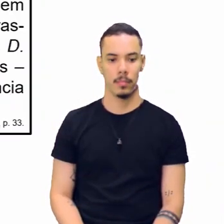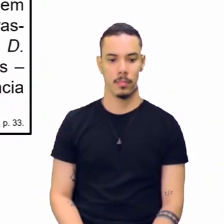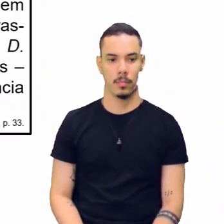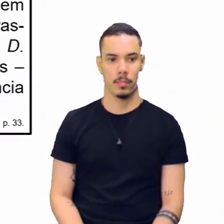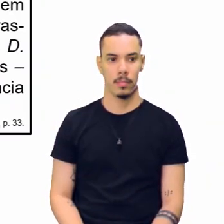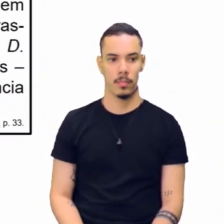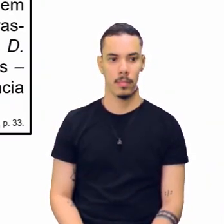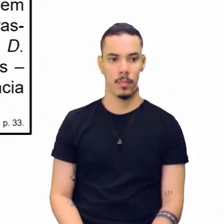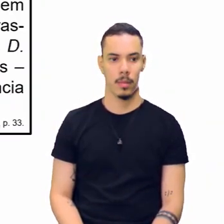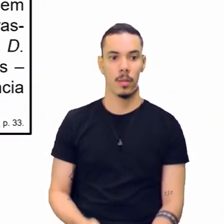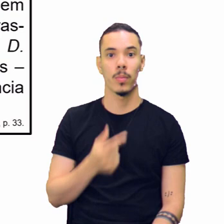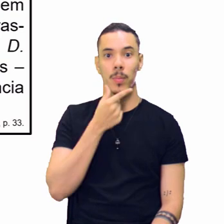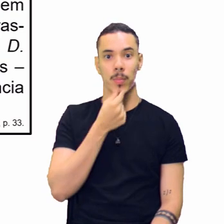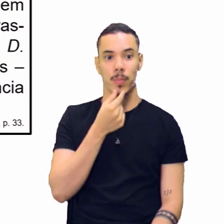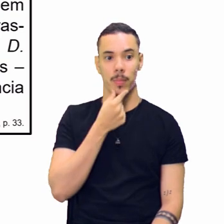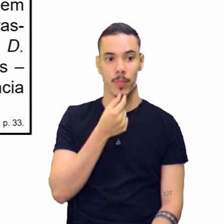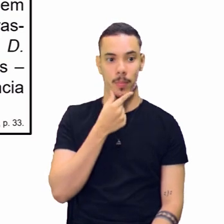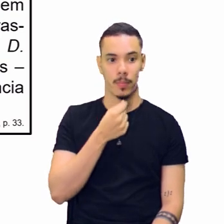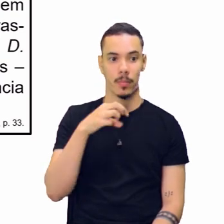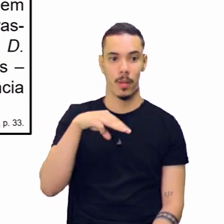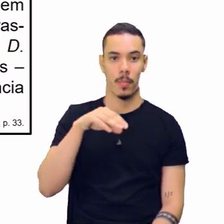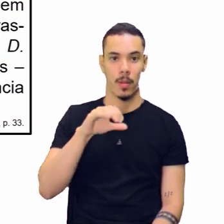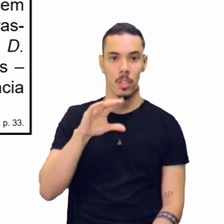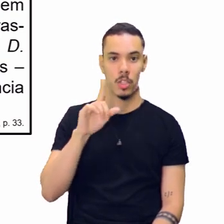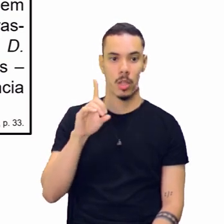Machado de Assis,